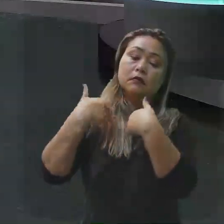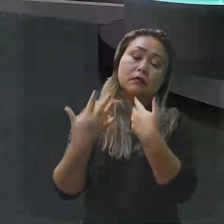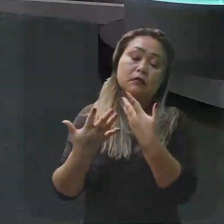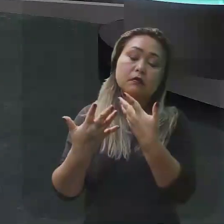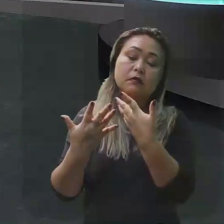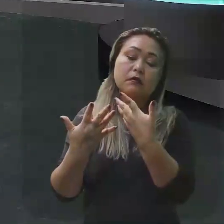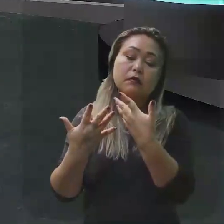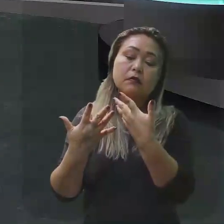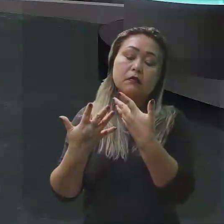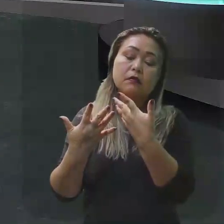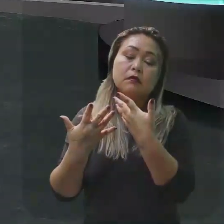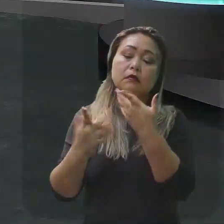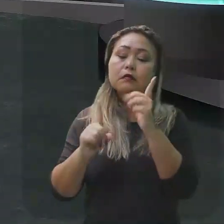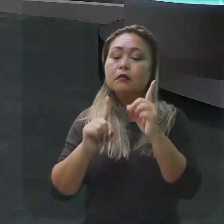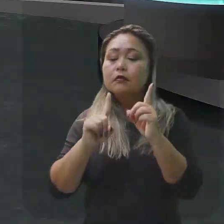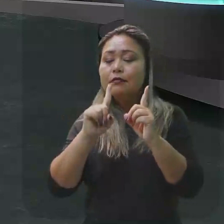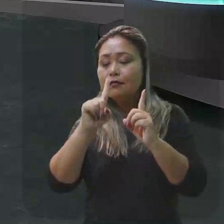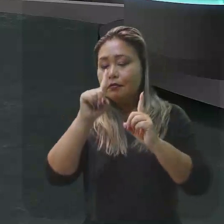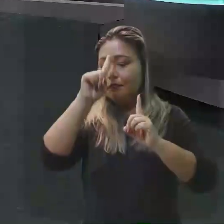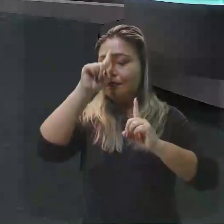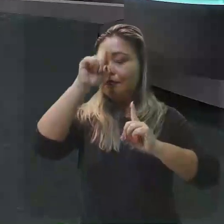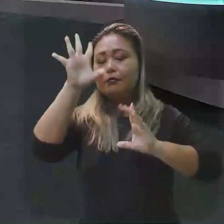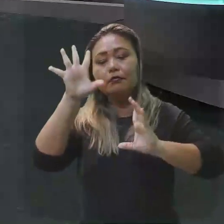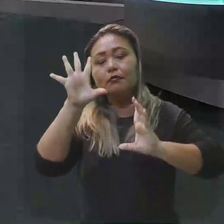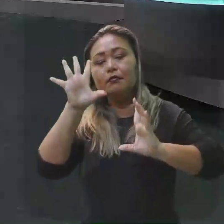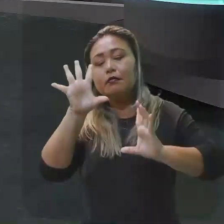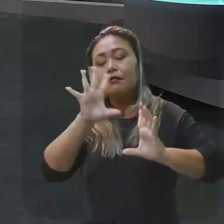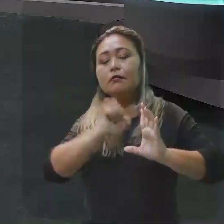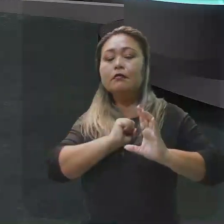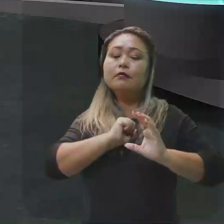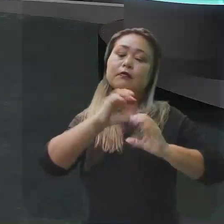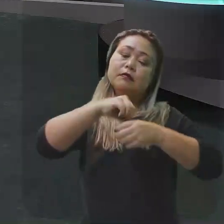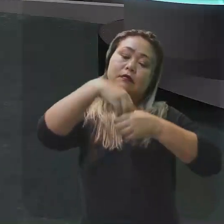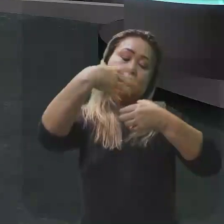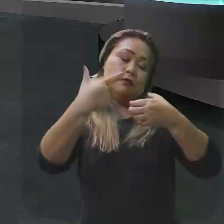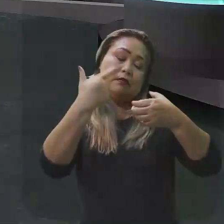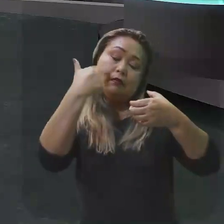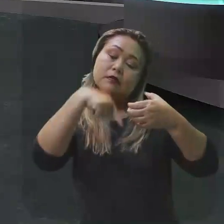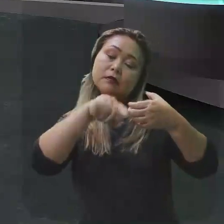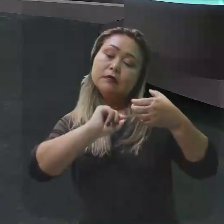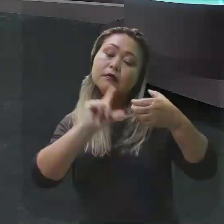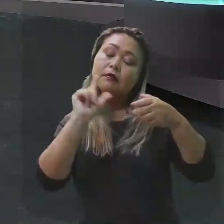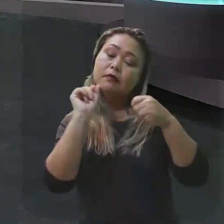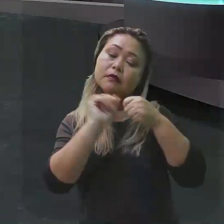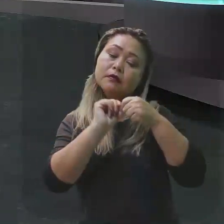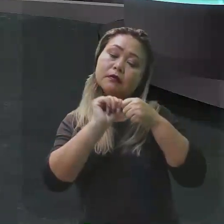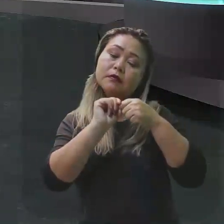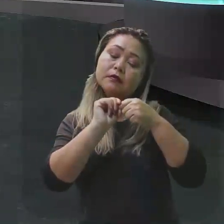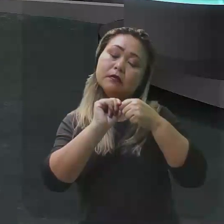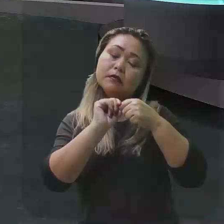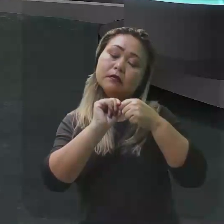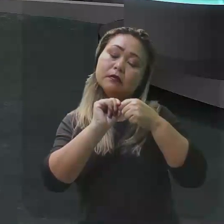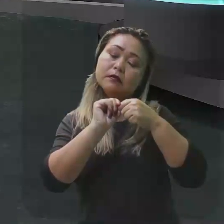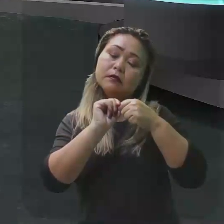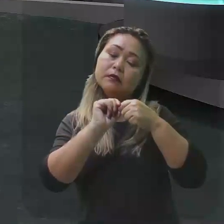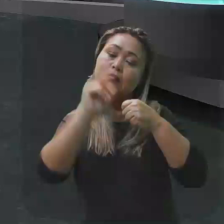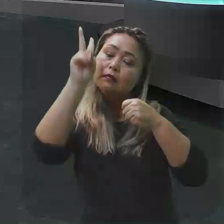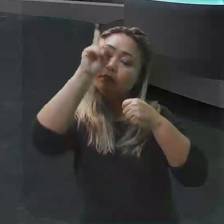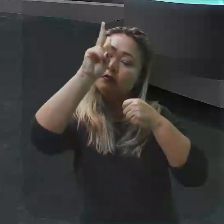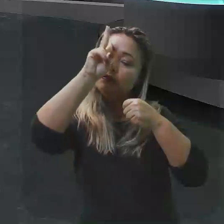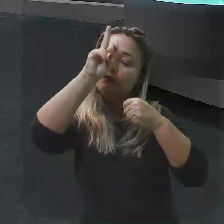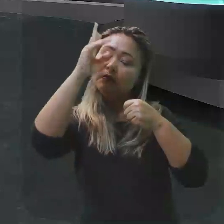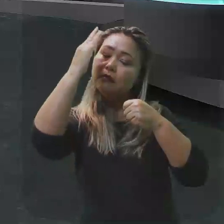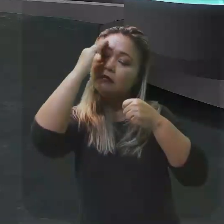fazer criar aquela paixão pelo conteúdo, que é o que vai nos fazer